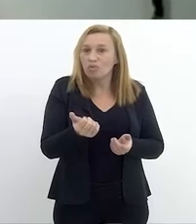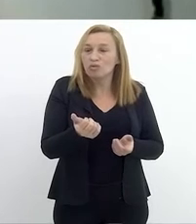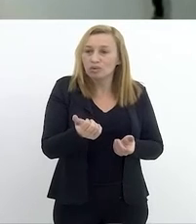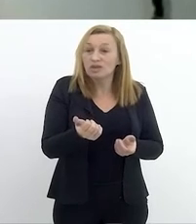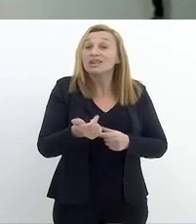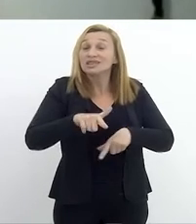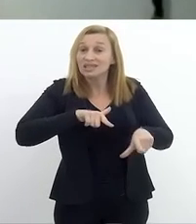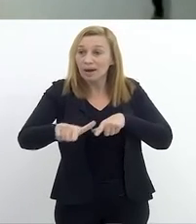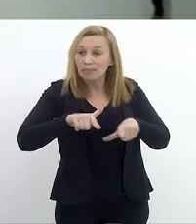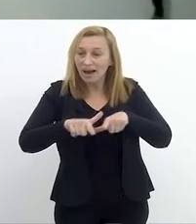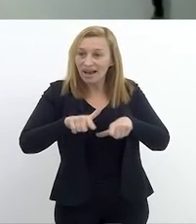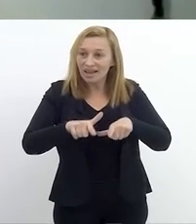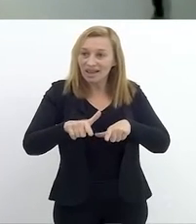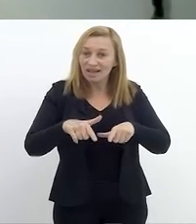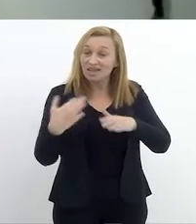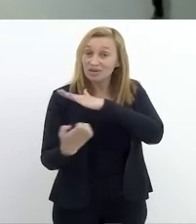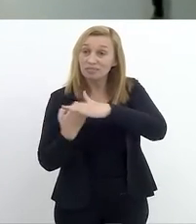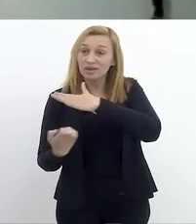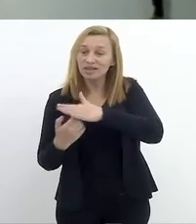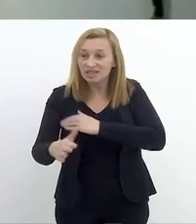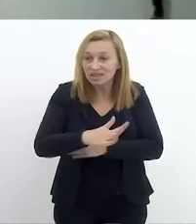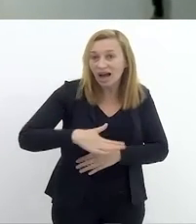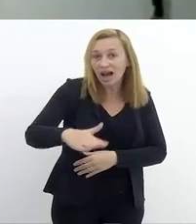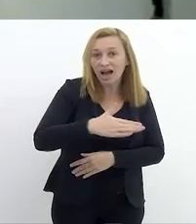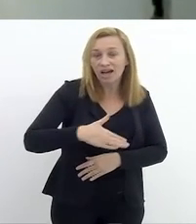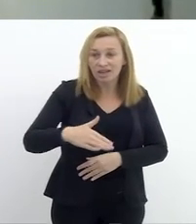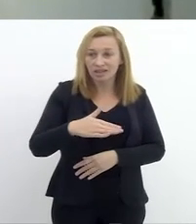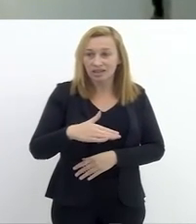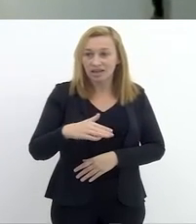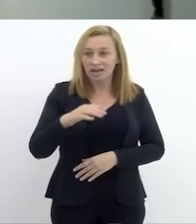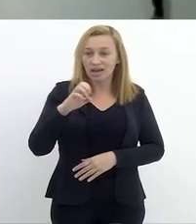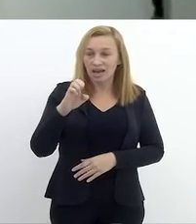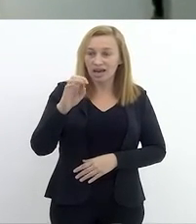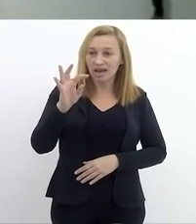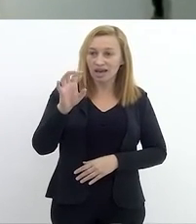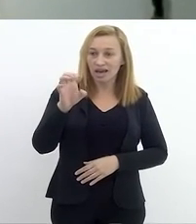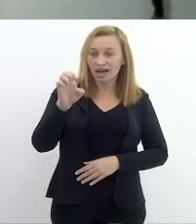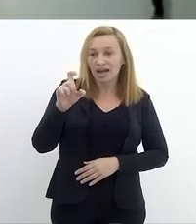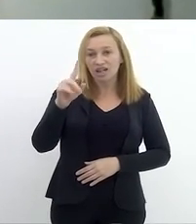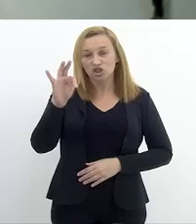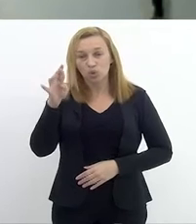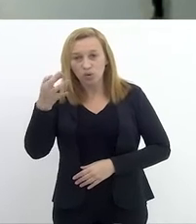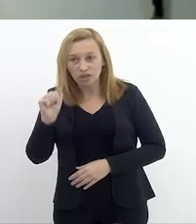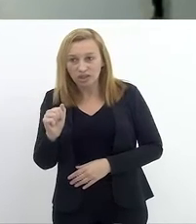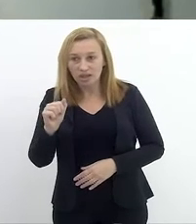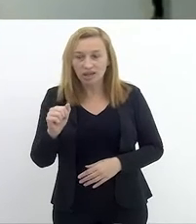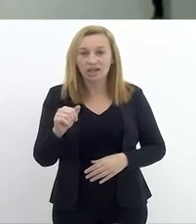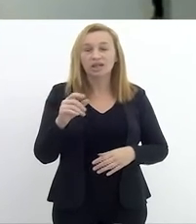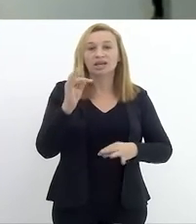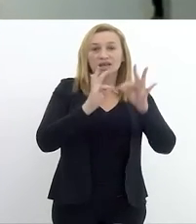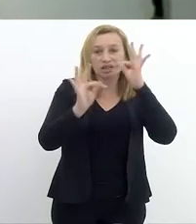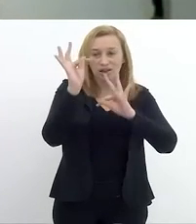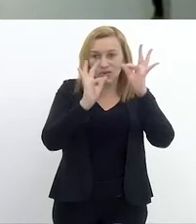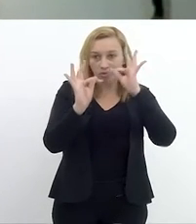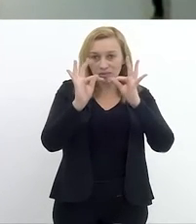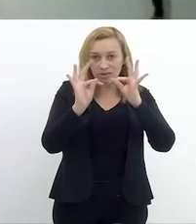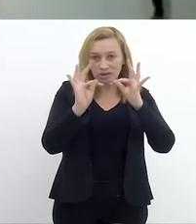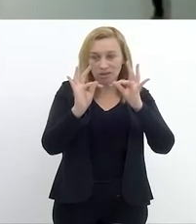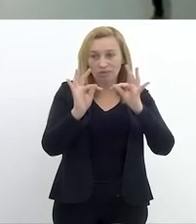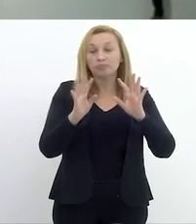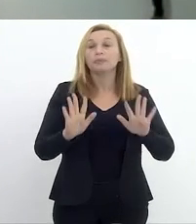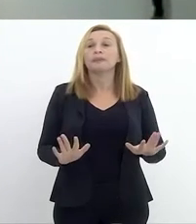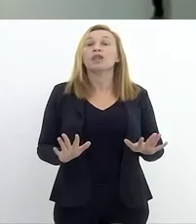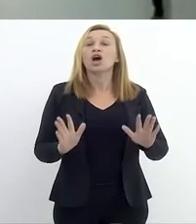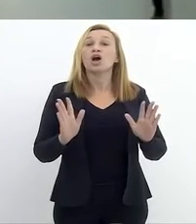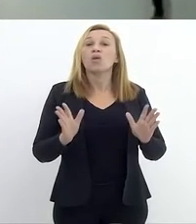de eletrônica e telecomunicações. Então, acho que o grande desafio é a gente, no